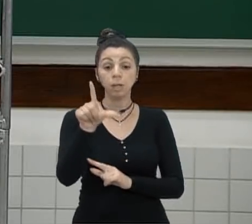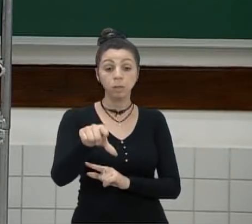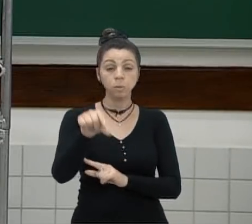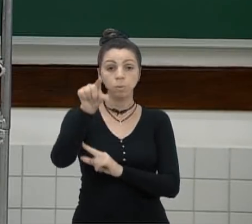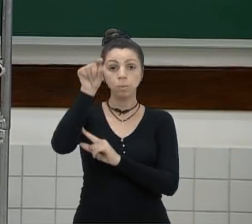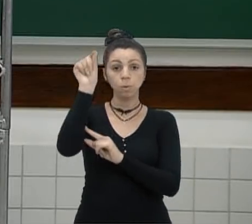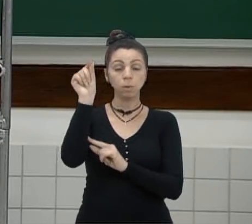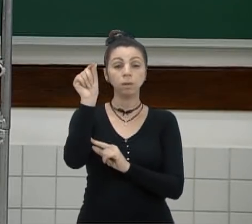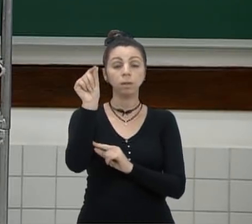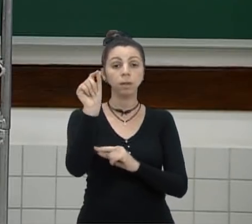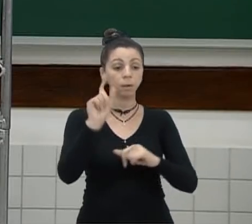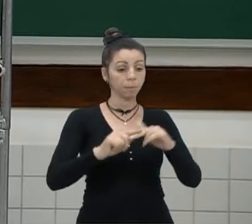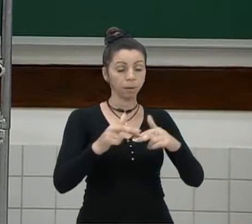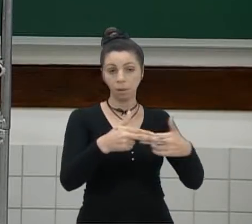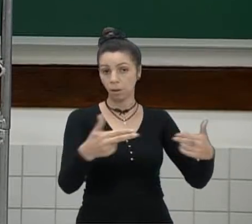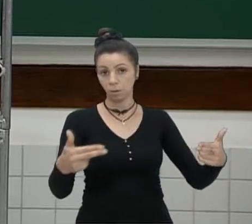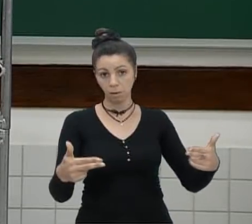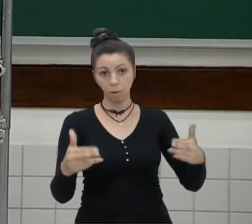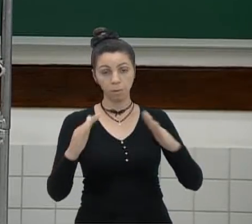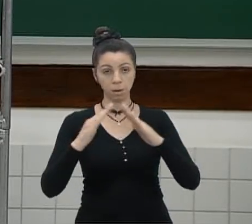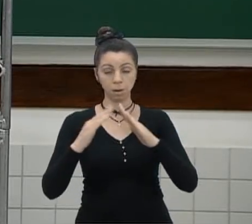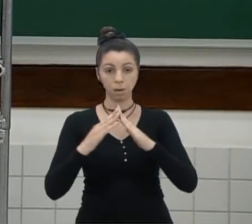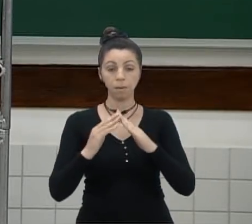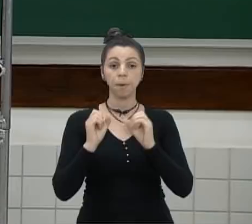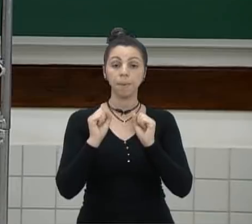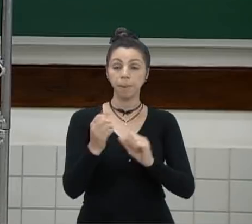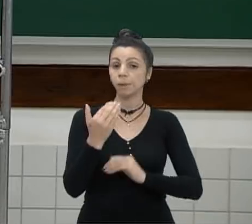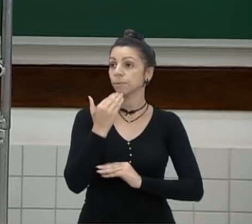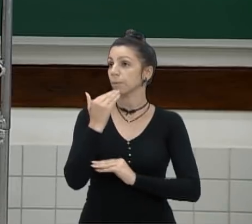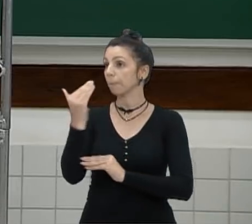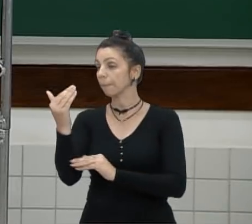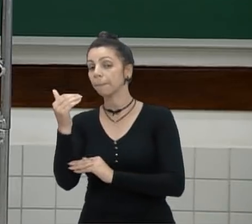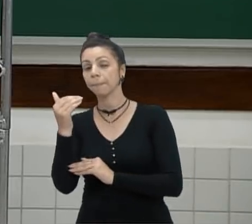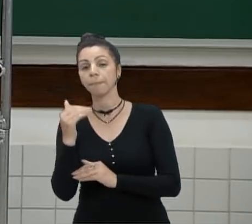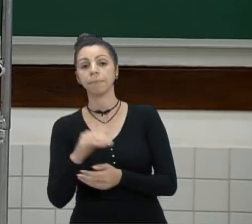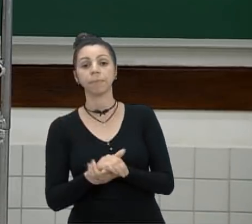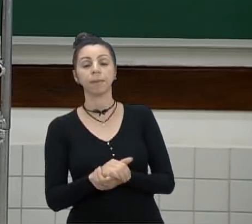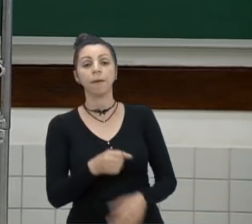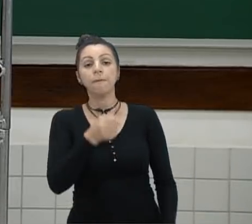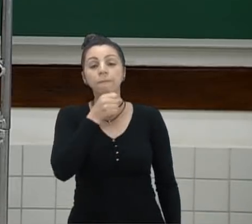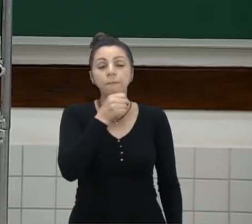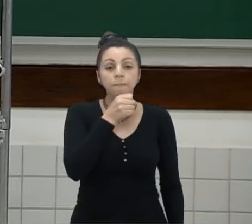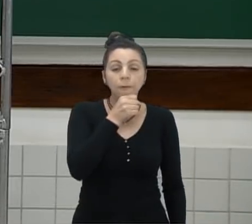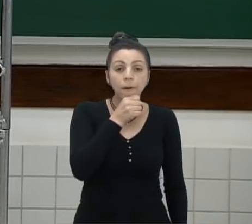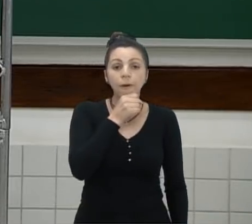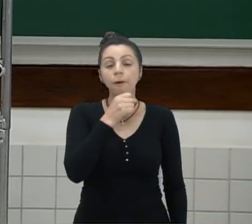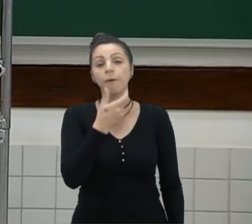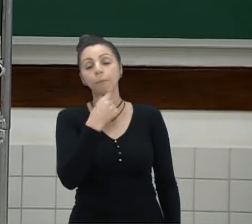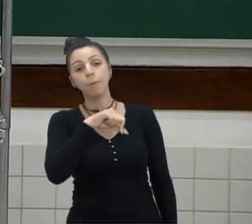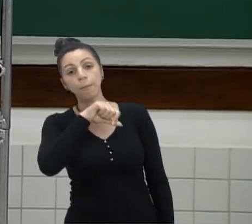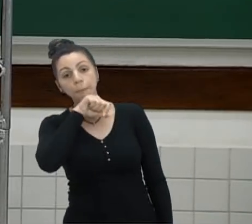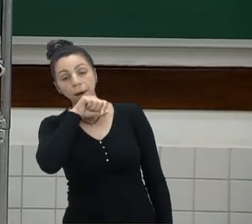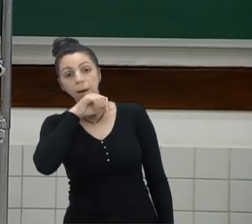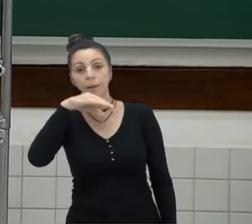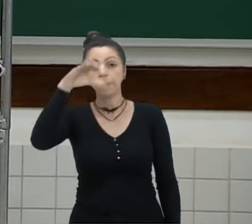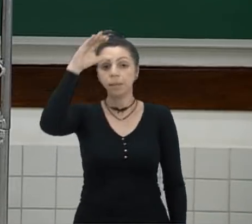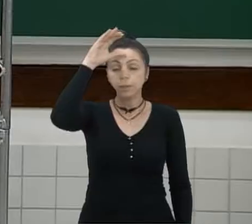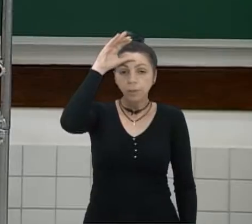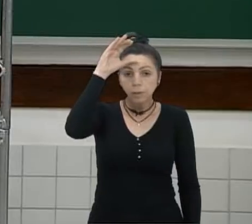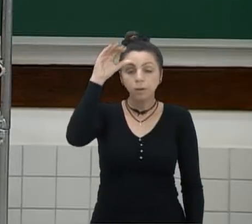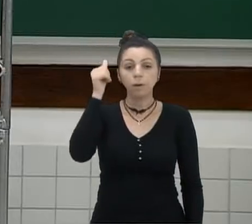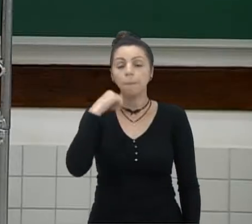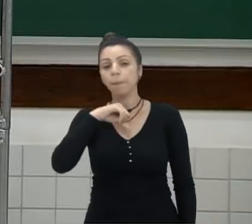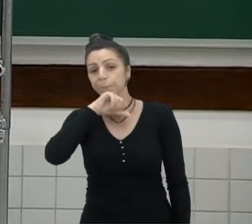casa? Mas peça autorização primeiro. Peça para a avó, para o pai, para a tia, para a irmã, para quem mora com você na sua